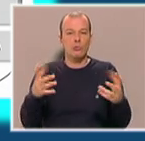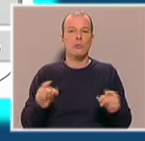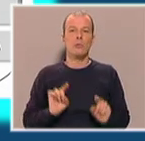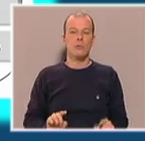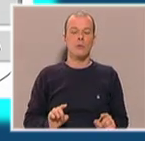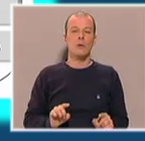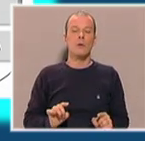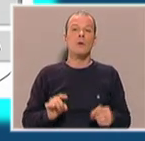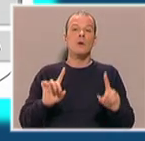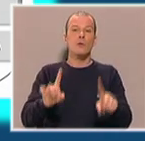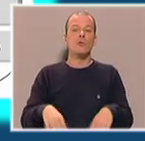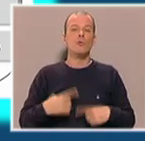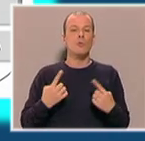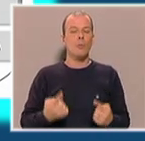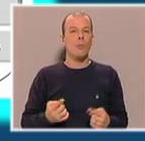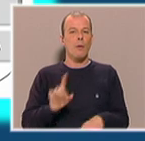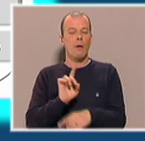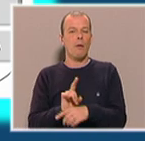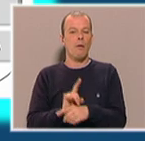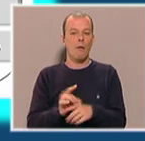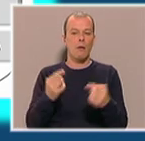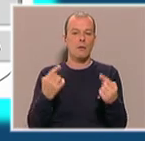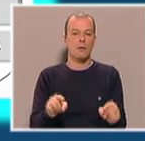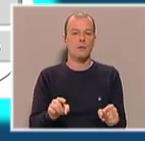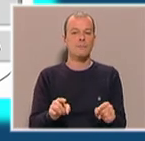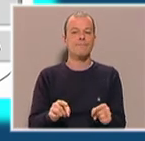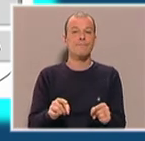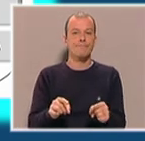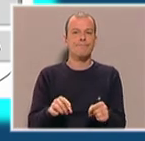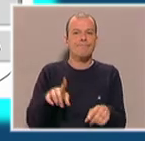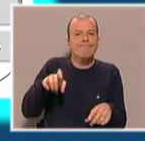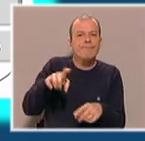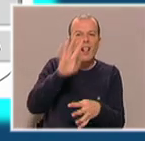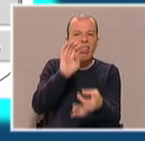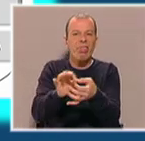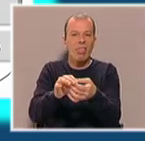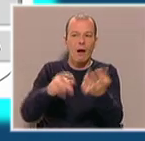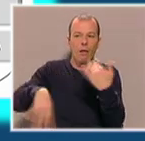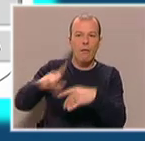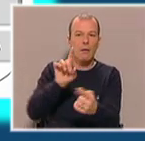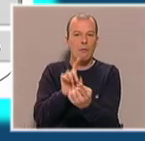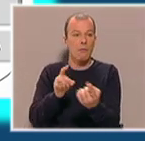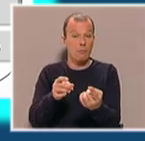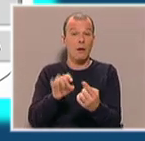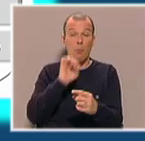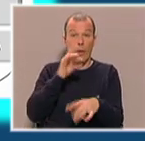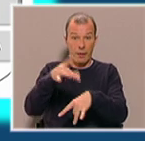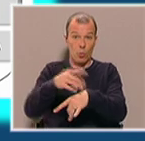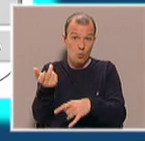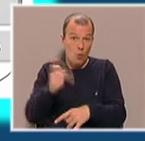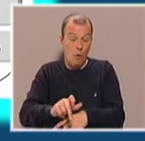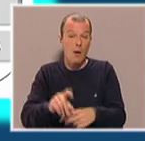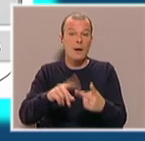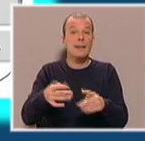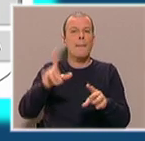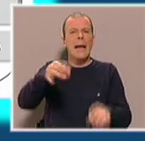fumadores passivos. Depois temos também a exposição a micro-organismos que podem e vão causar doenças, e